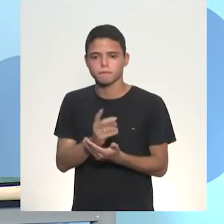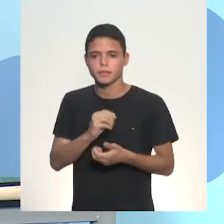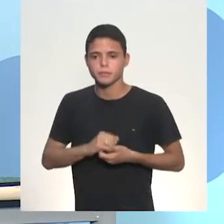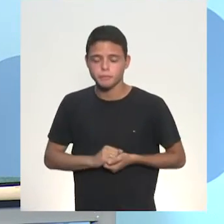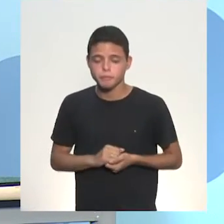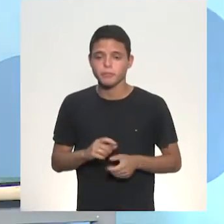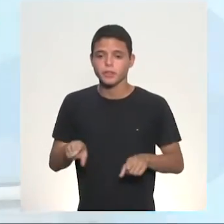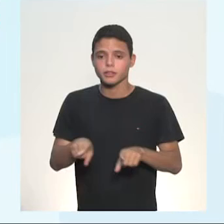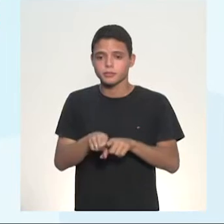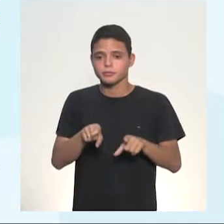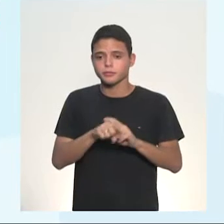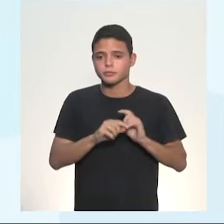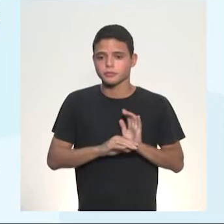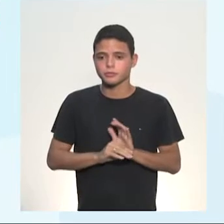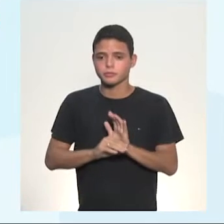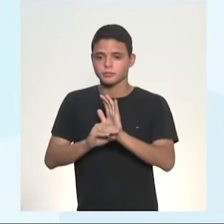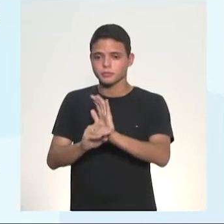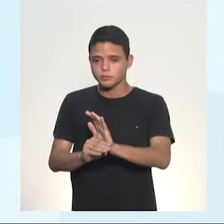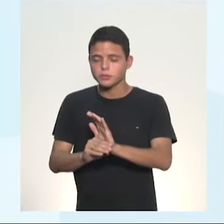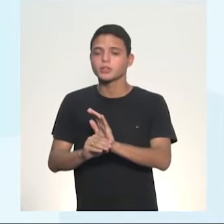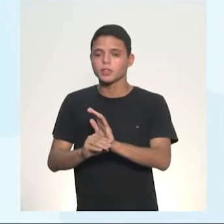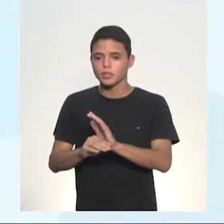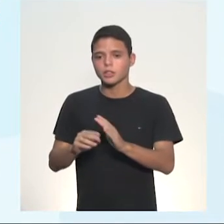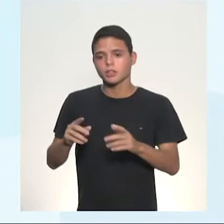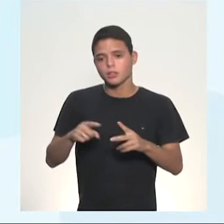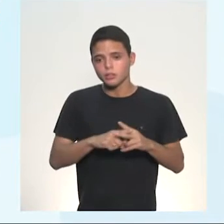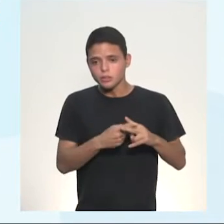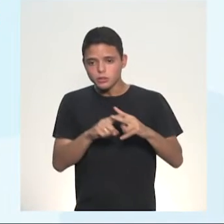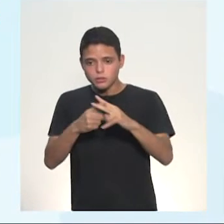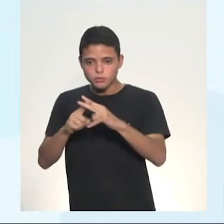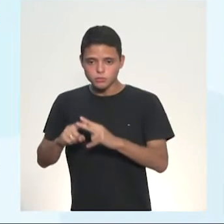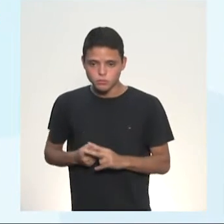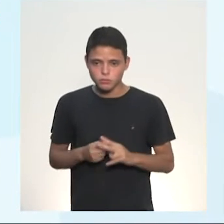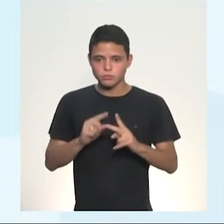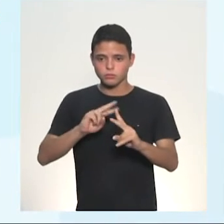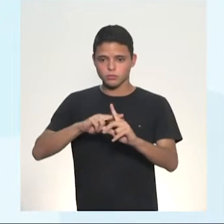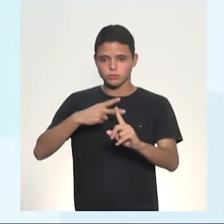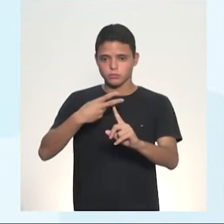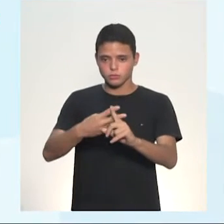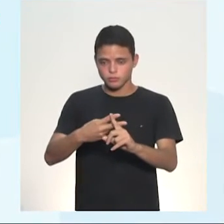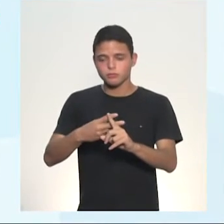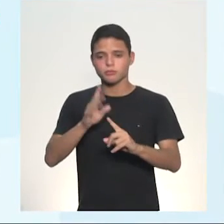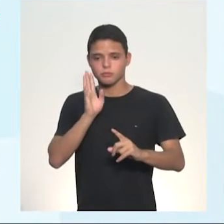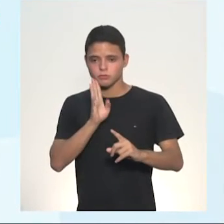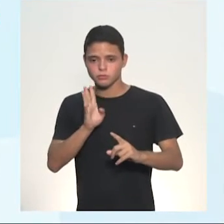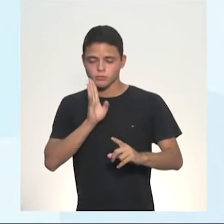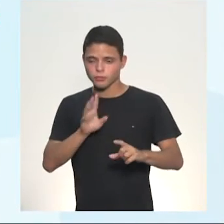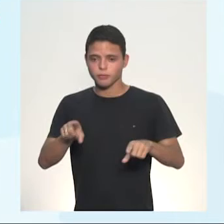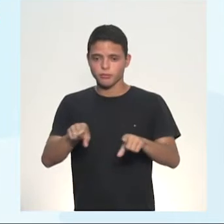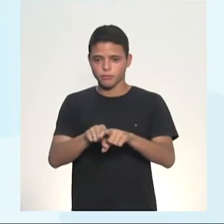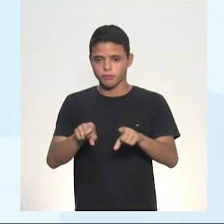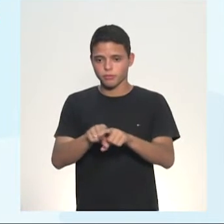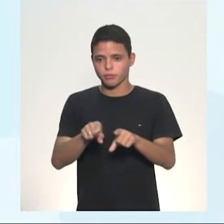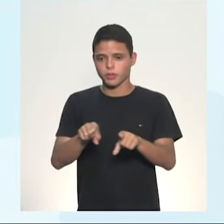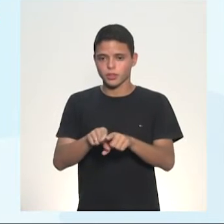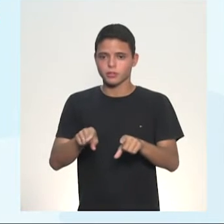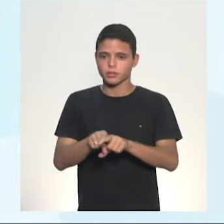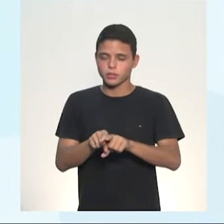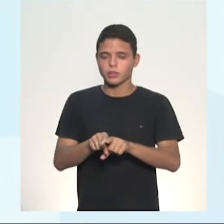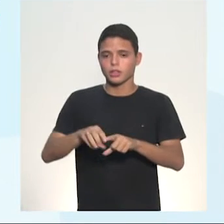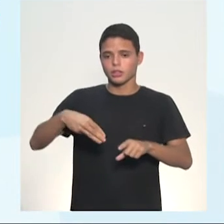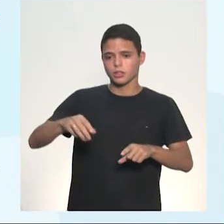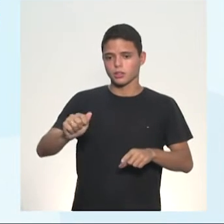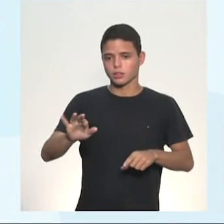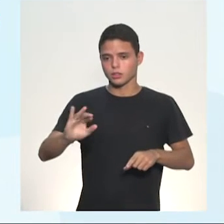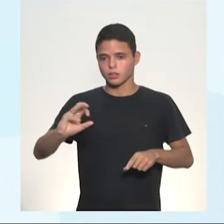para o controle biológico de plantas aquáticas, regulando sua multiplicação. Isso é interessante. A espécie da marinha evita